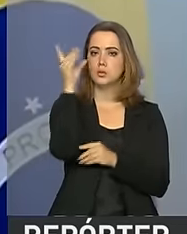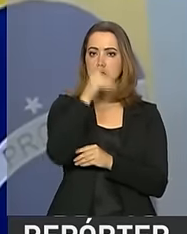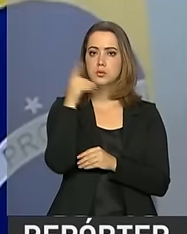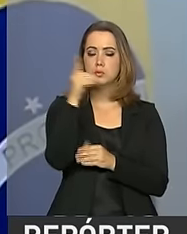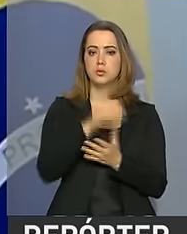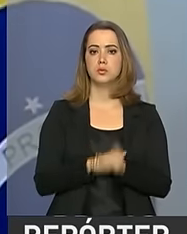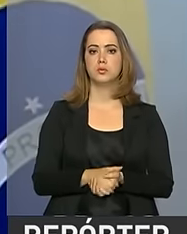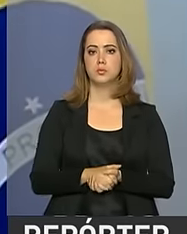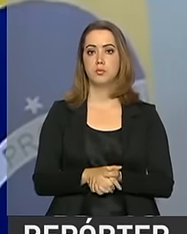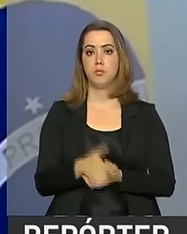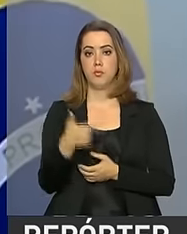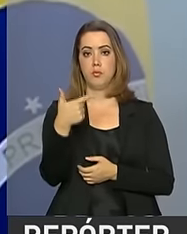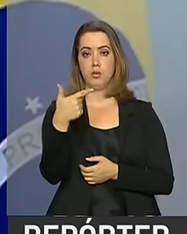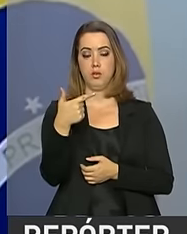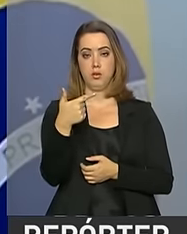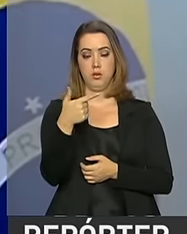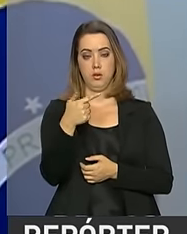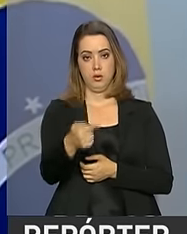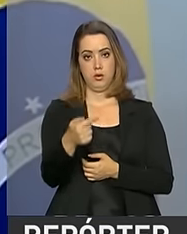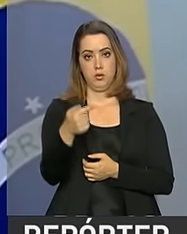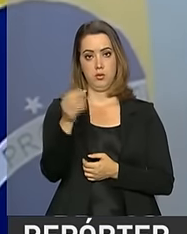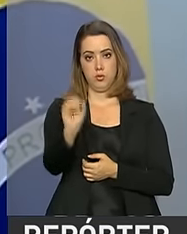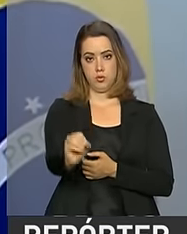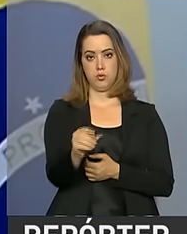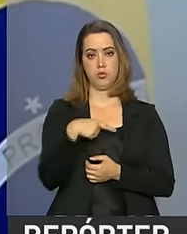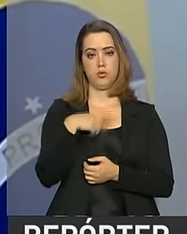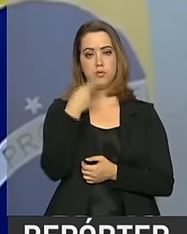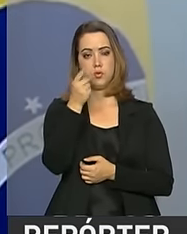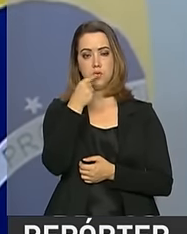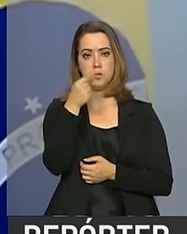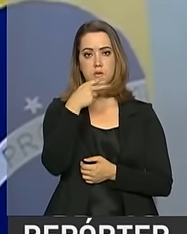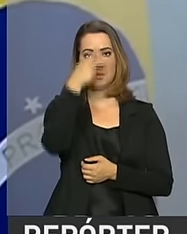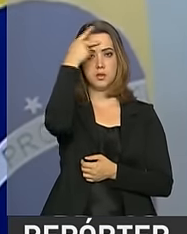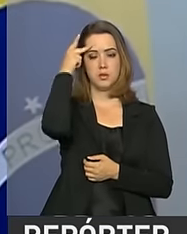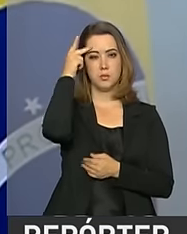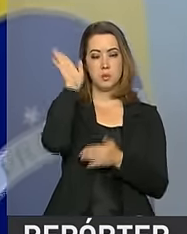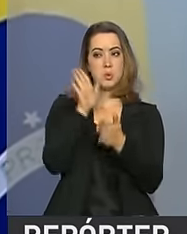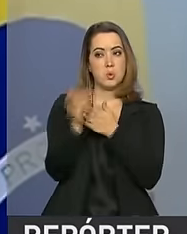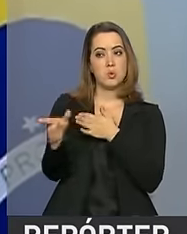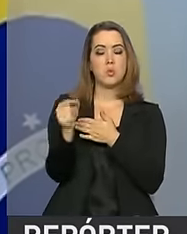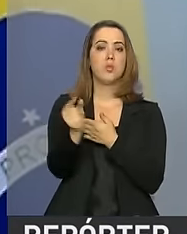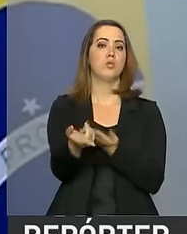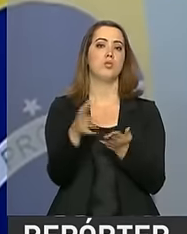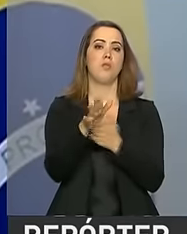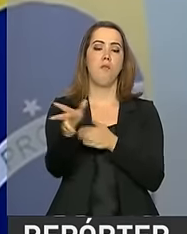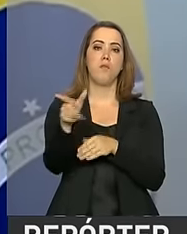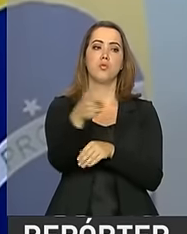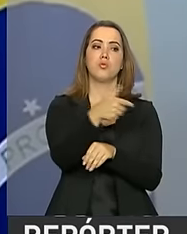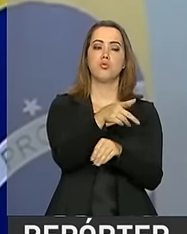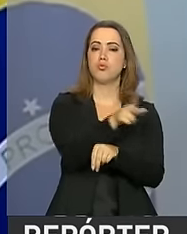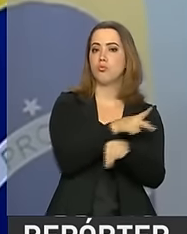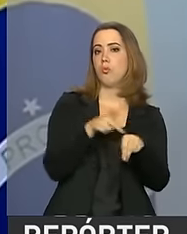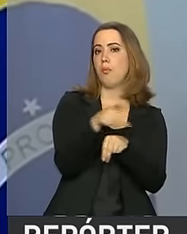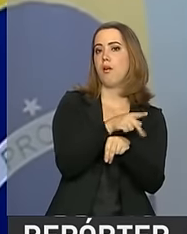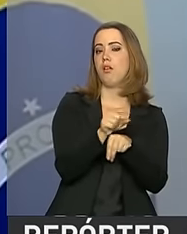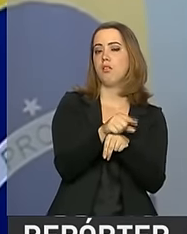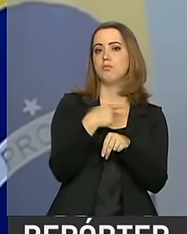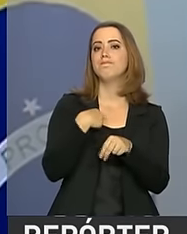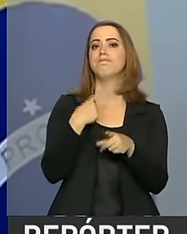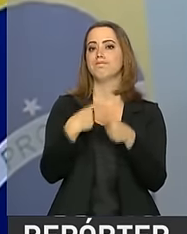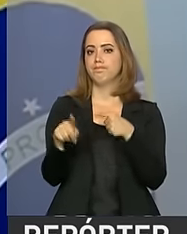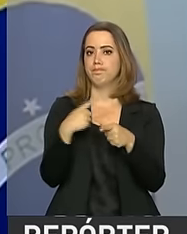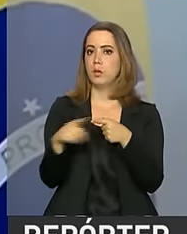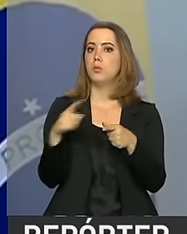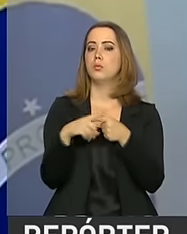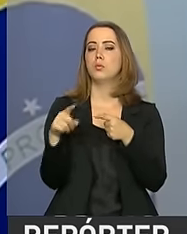G20. No G20 falou-se mais também da questão dos refugiados, o que fazer com os refugiados, que é um problema que aflige vários países,